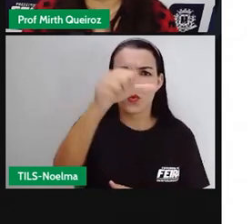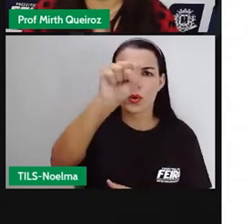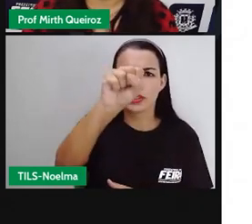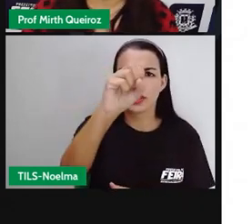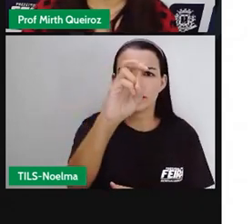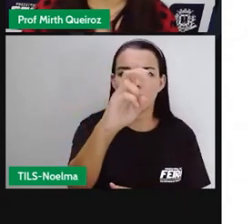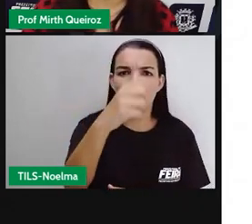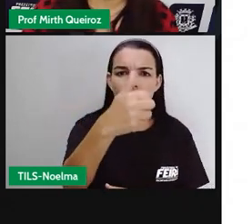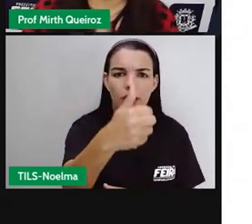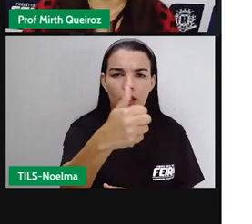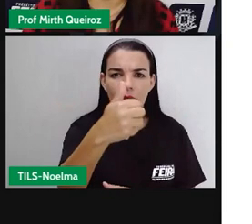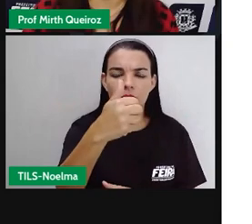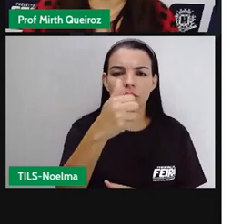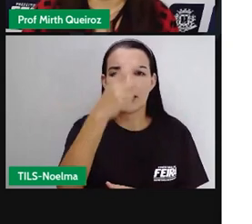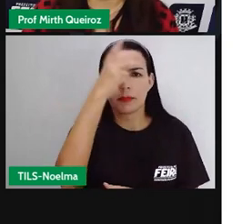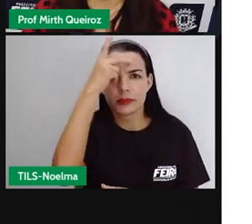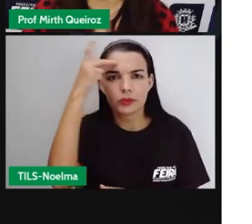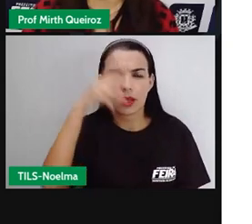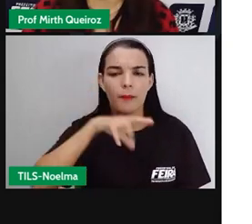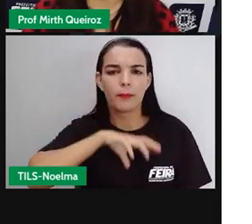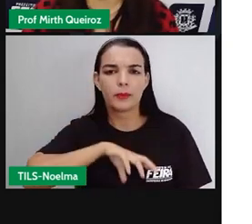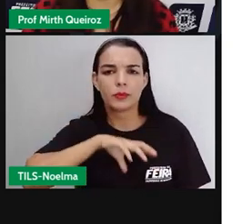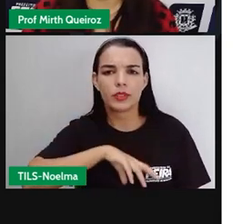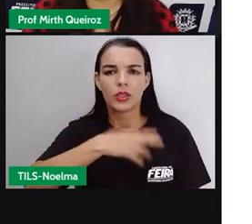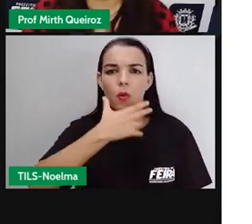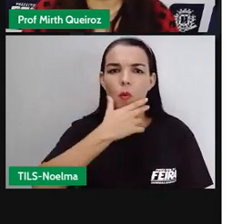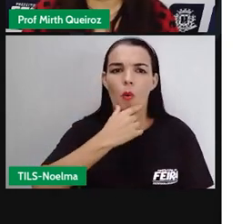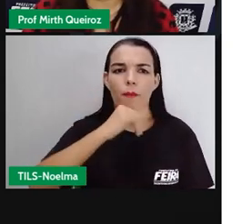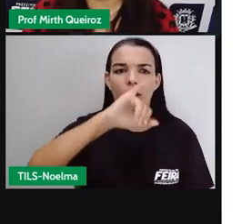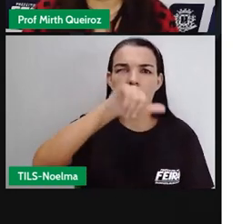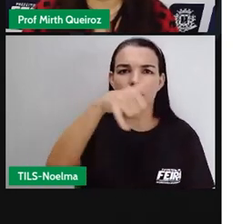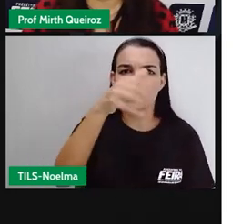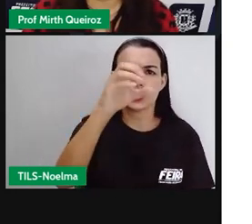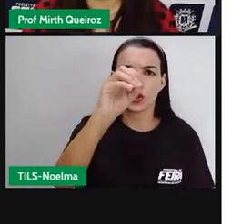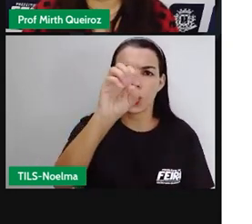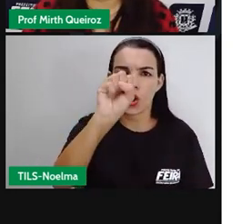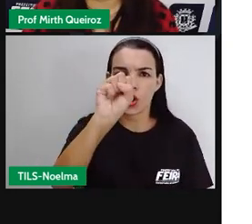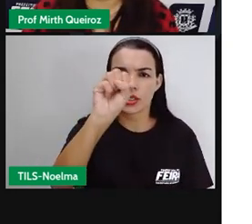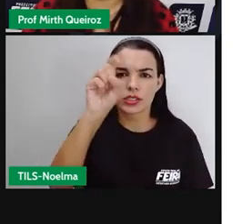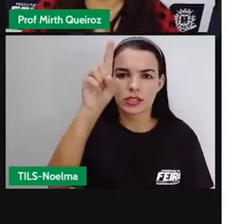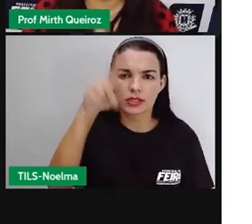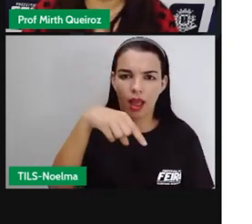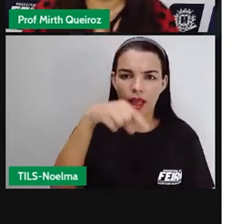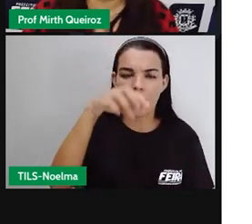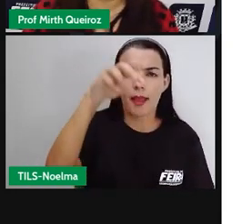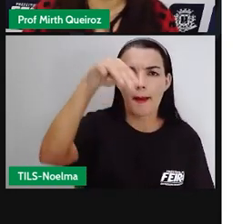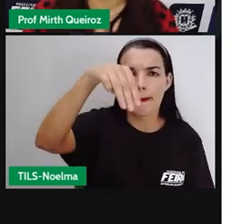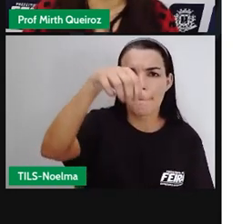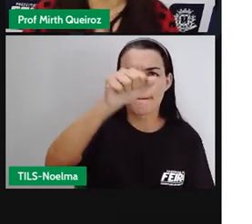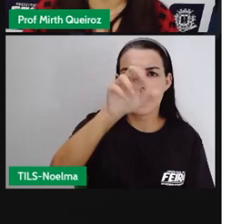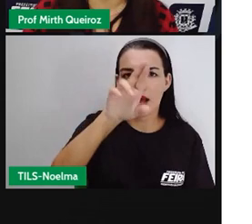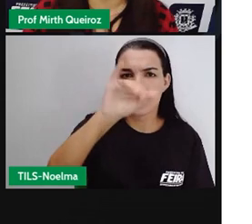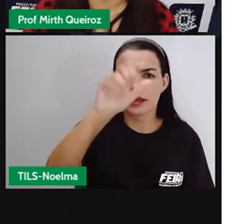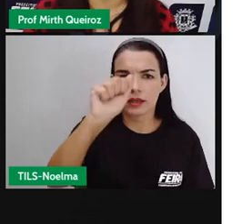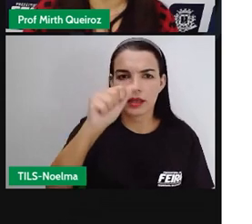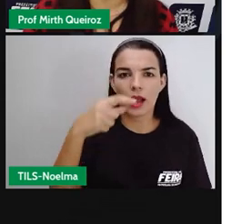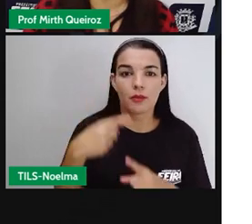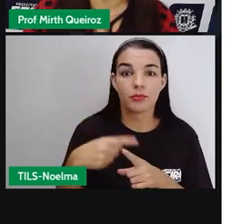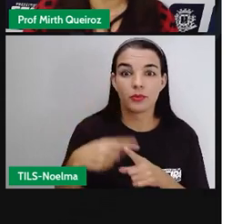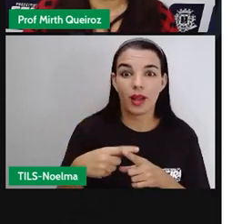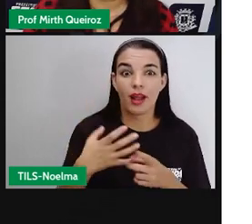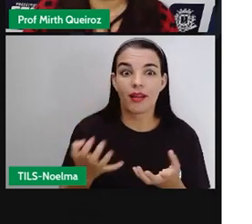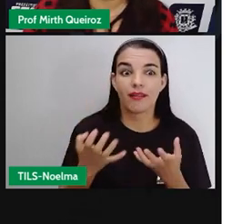Toussaint, né? Inicialmente era difundida apenas entre a elite, mas não demorou muito para os escravos